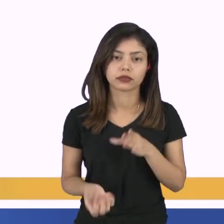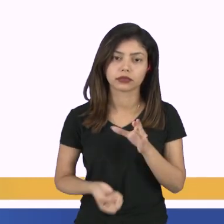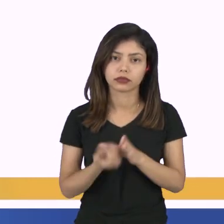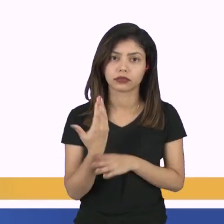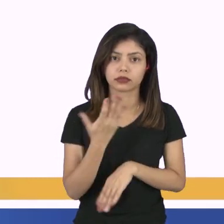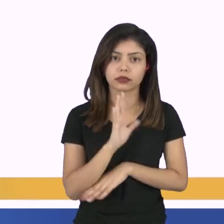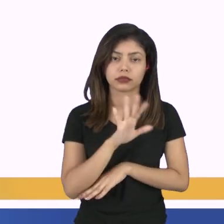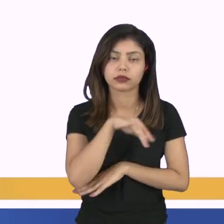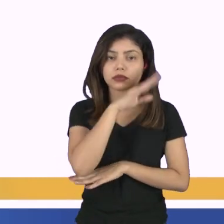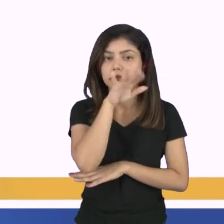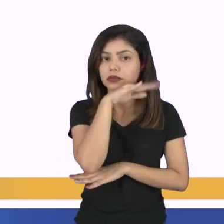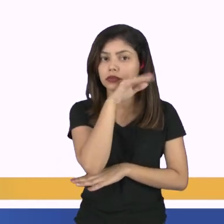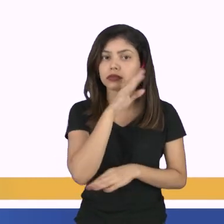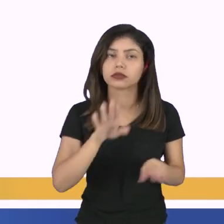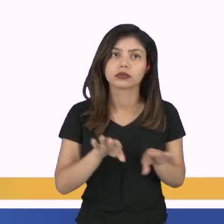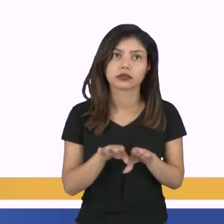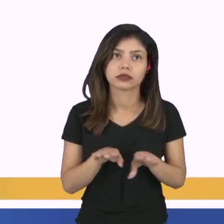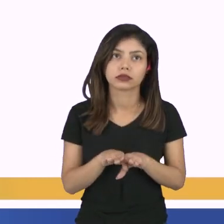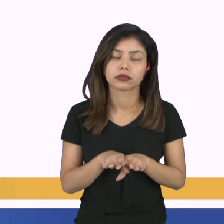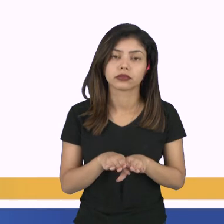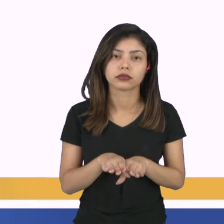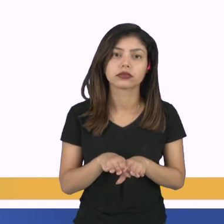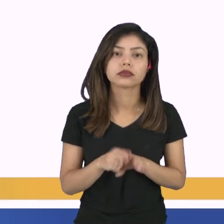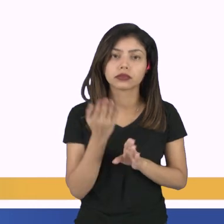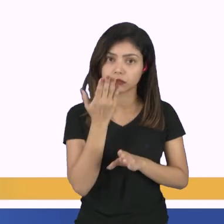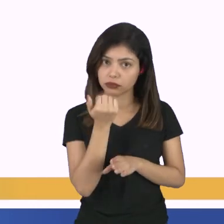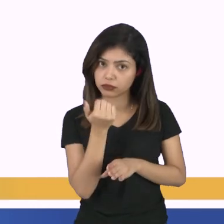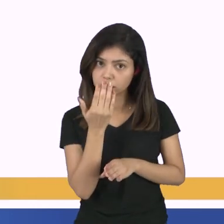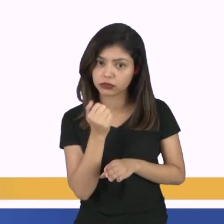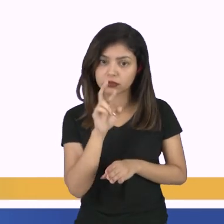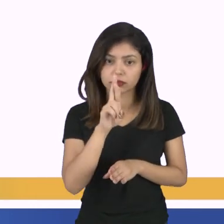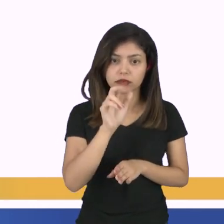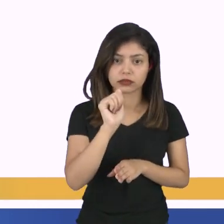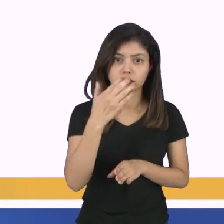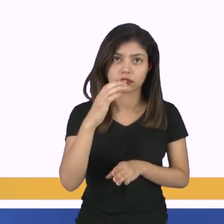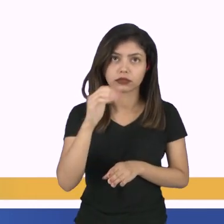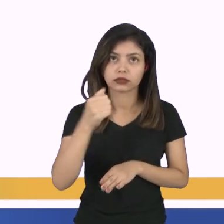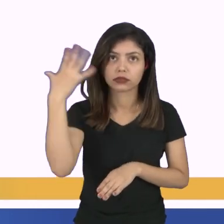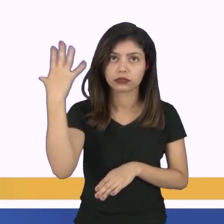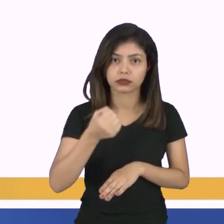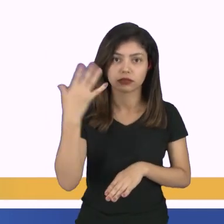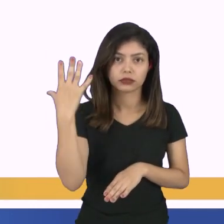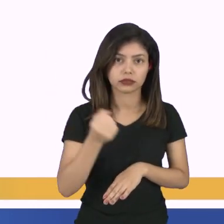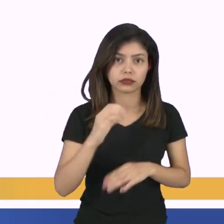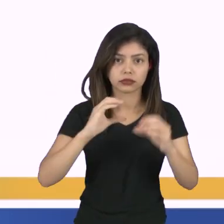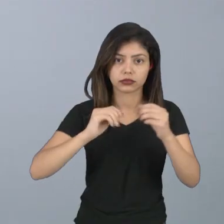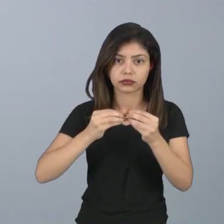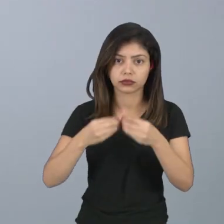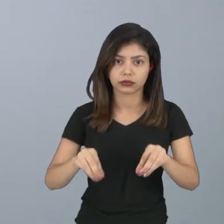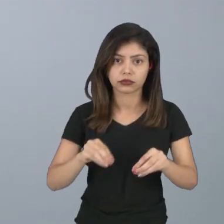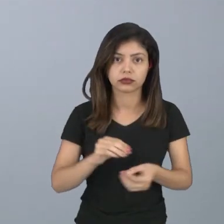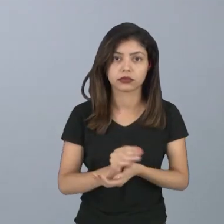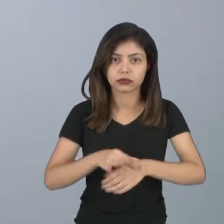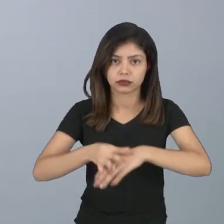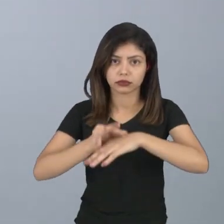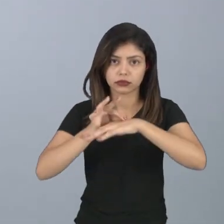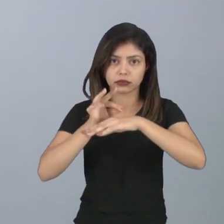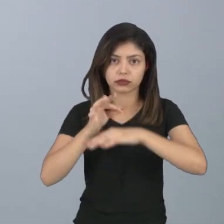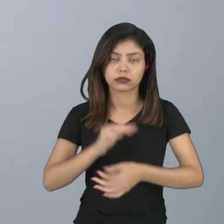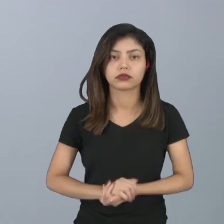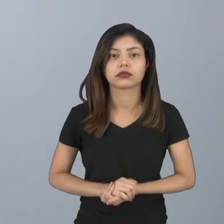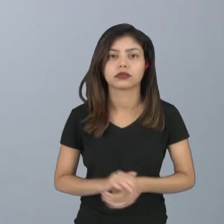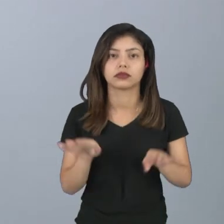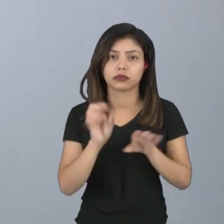origem animal, né, alimentados por rações transgênicas, como no caso do leite, ovos e carnes, tá? Se o animal que produziu